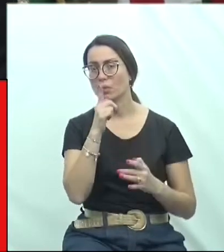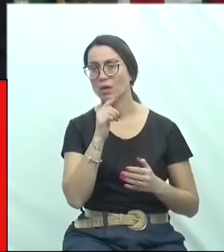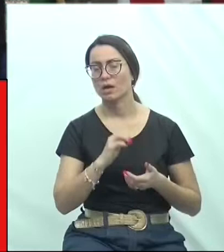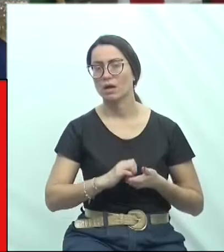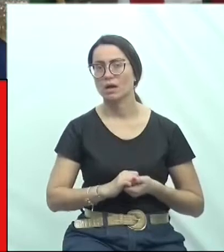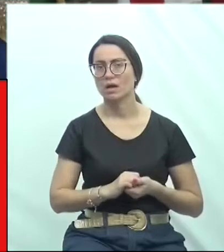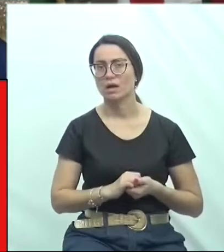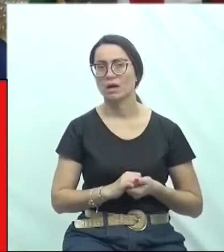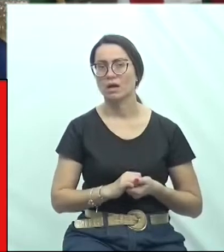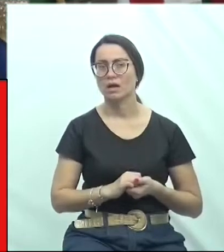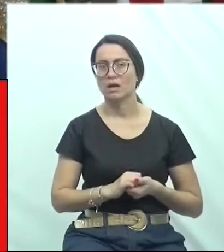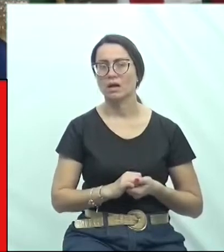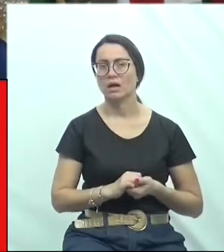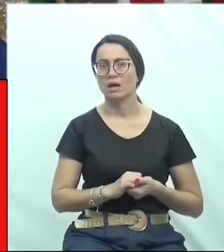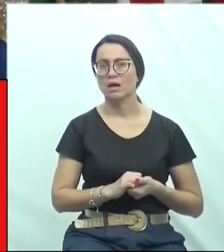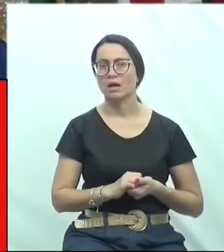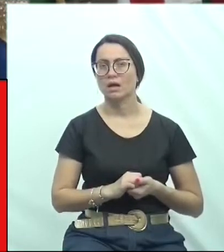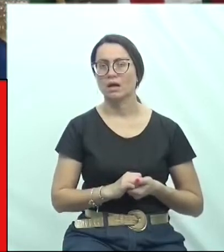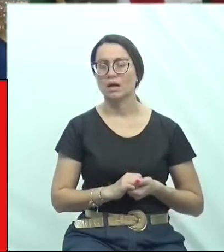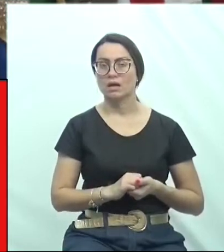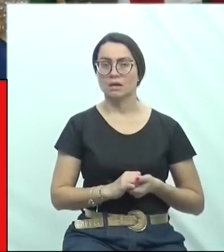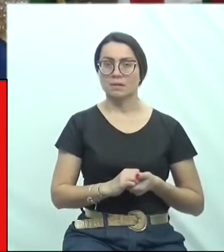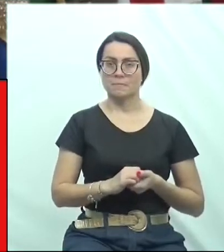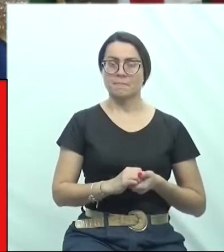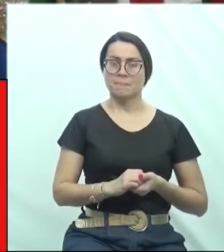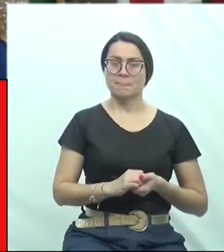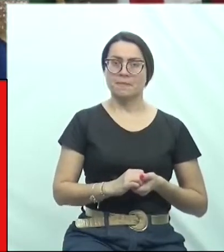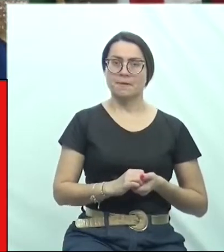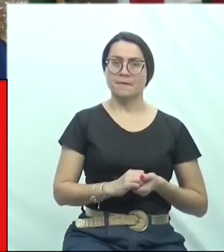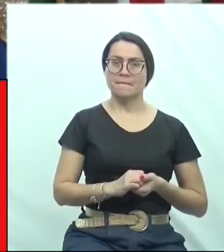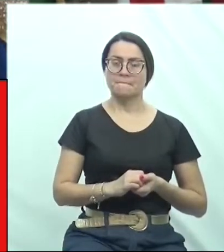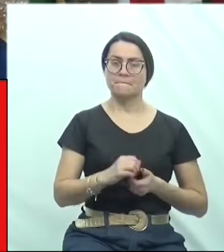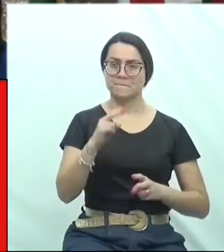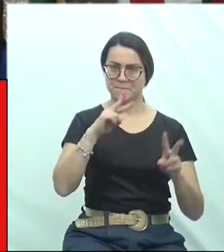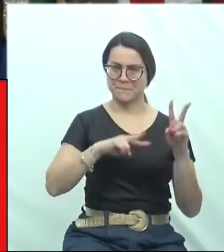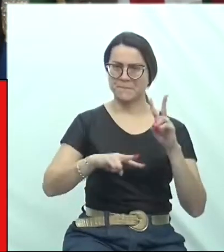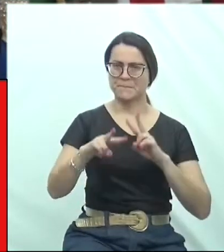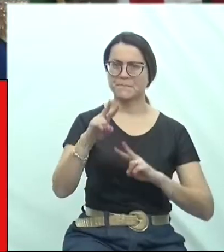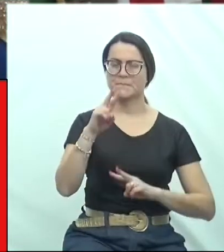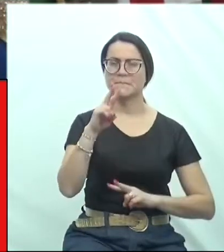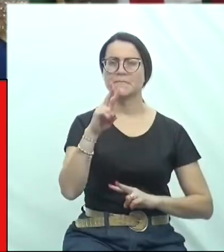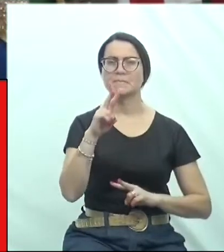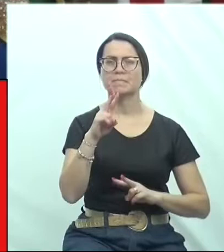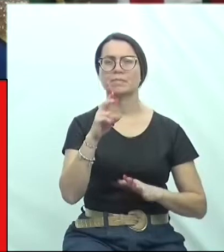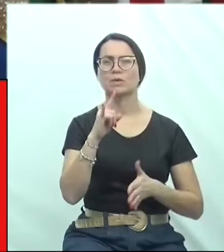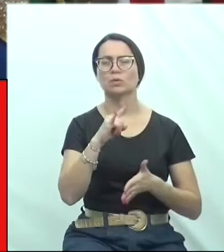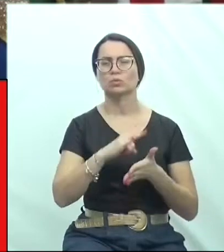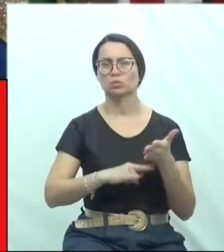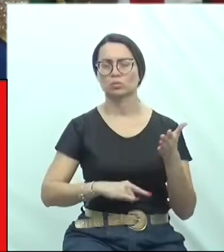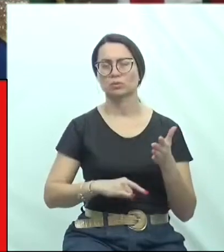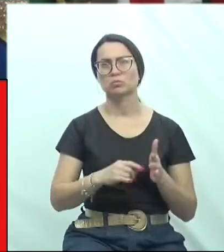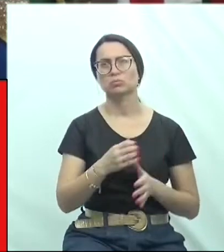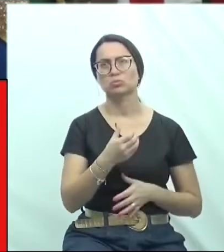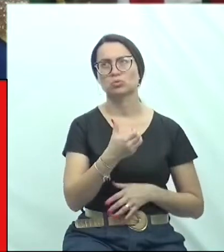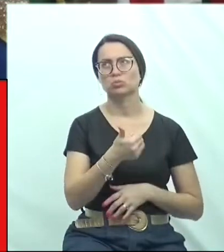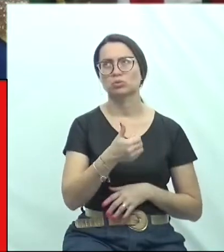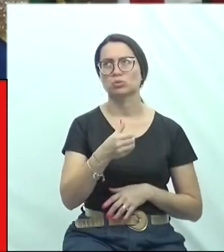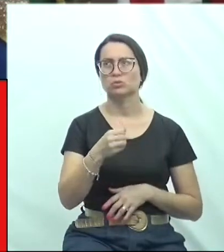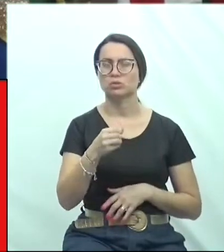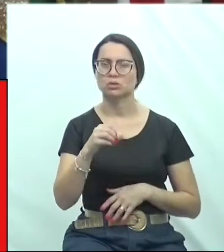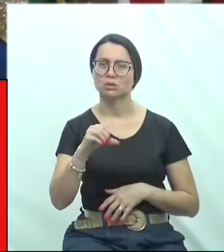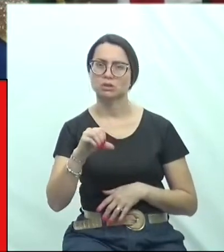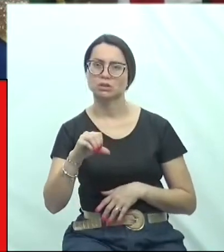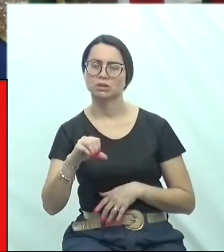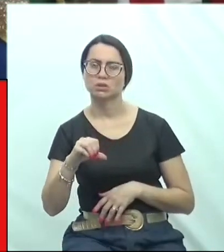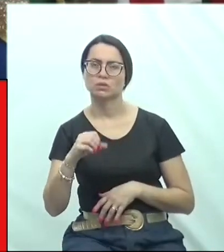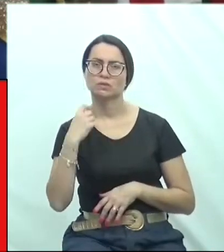Eu verificando a Lei 7.916 e a Lei 7.969, onde a supressão, né, foi suprimido aqui o